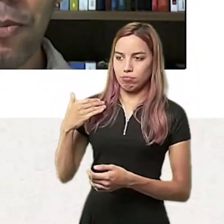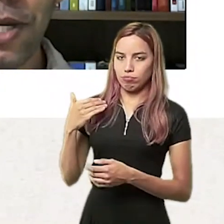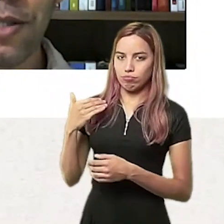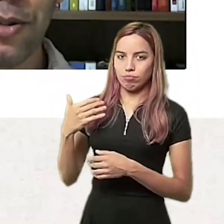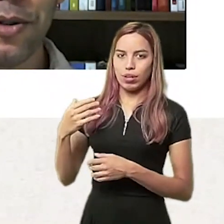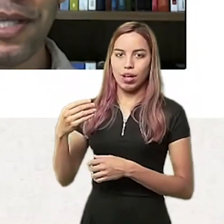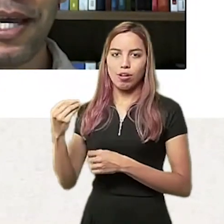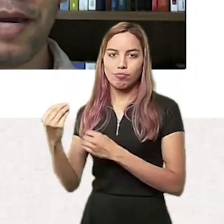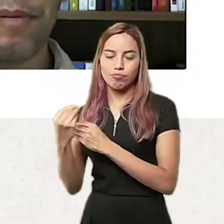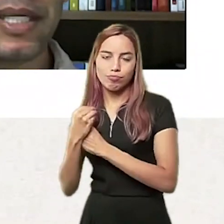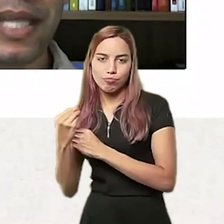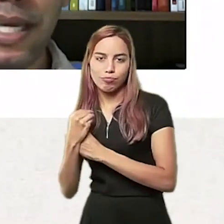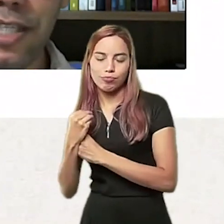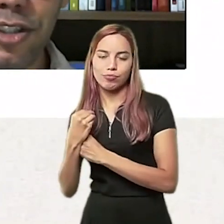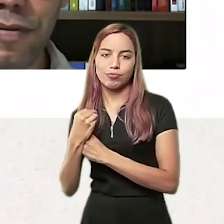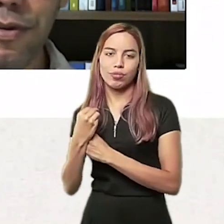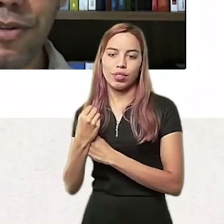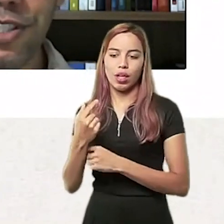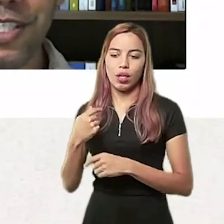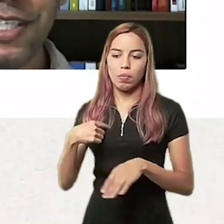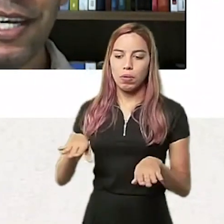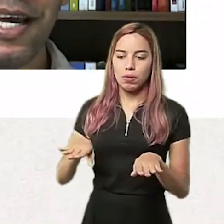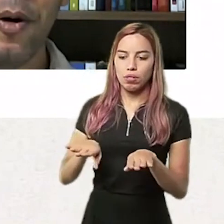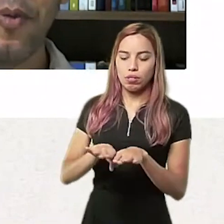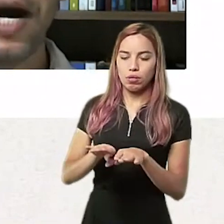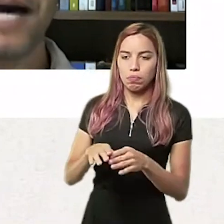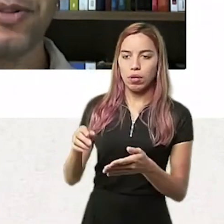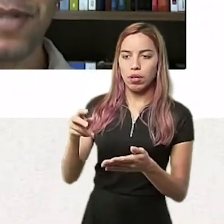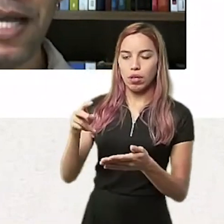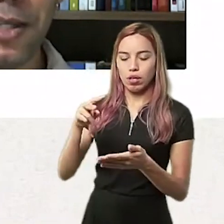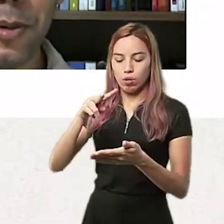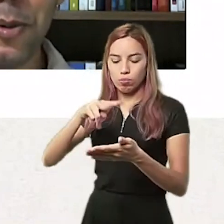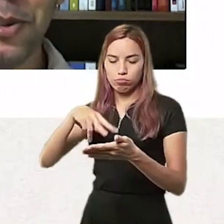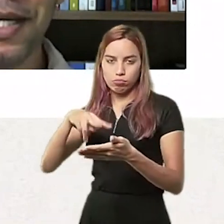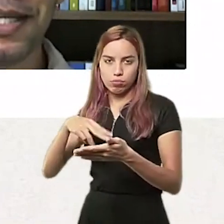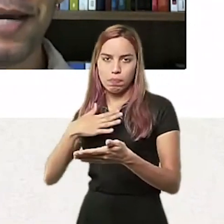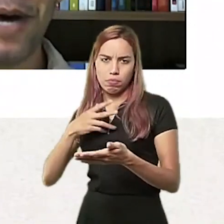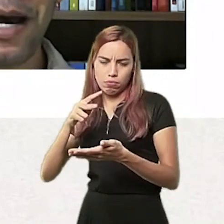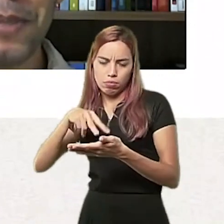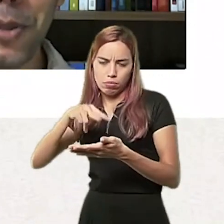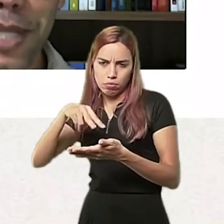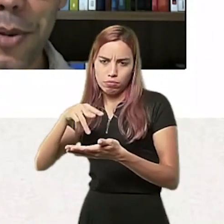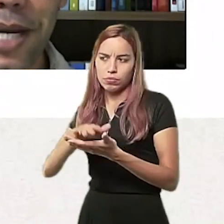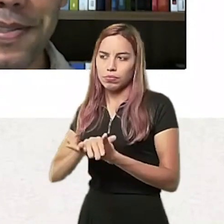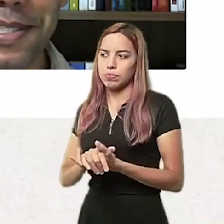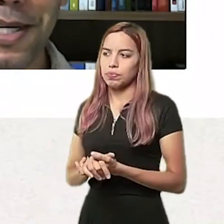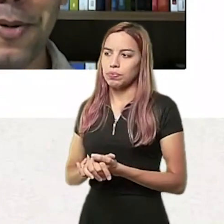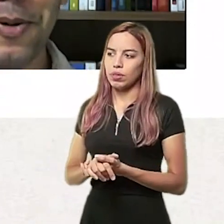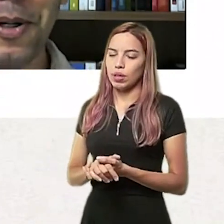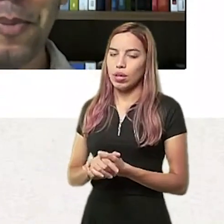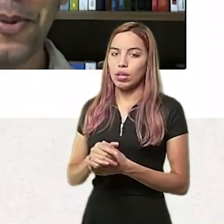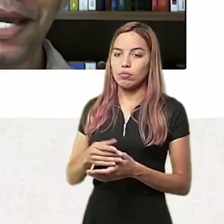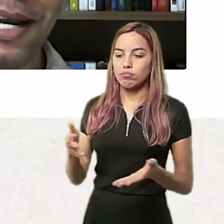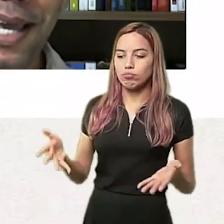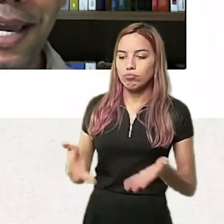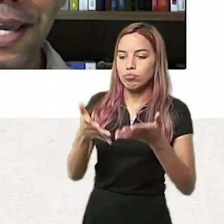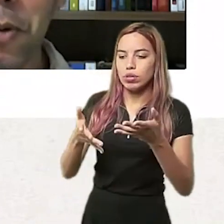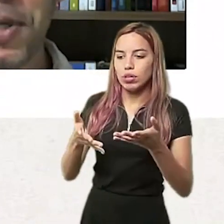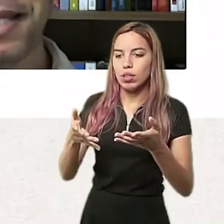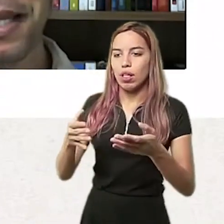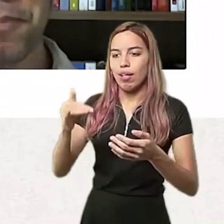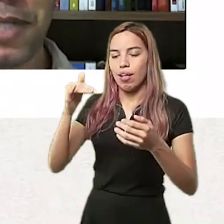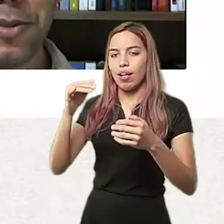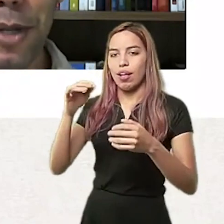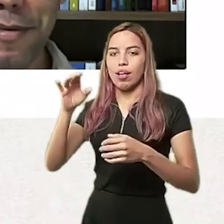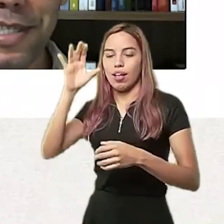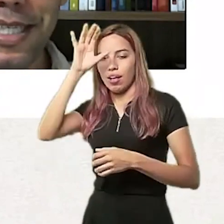meu lugar como leitor, né? É uma maneira de difundir o hábito da leitura, né? O hábito da educação, porque ler